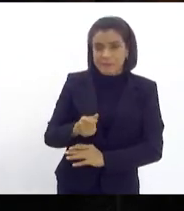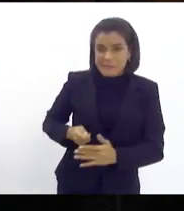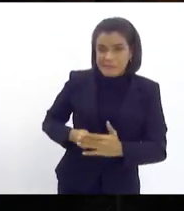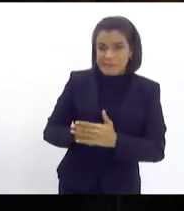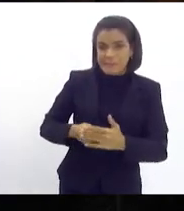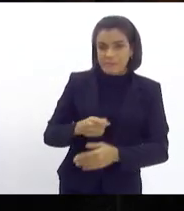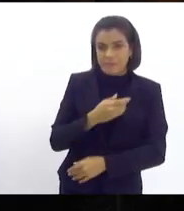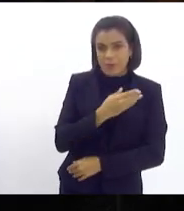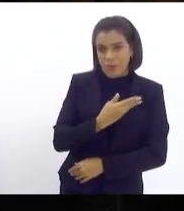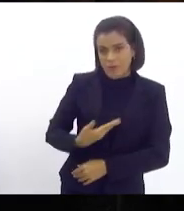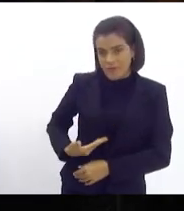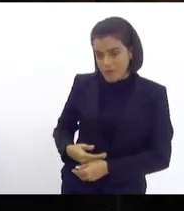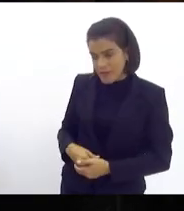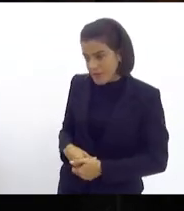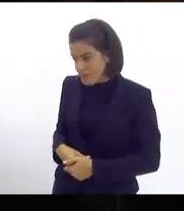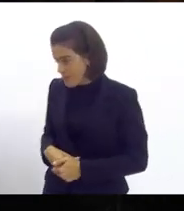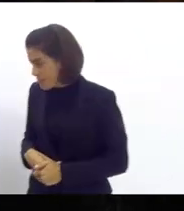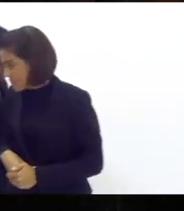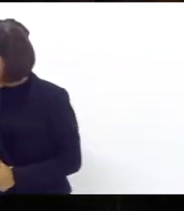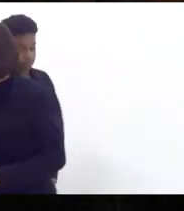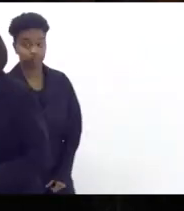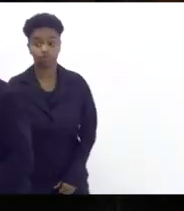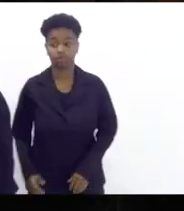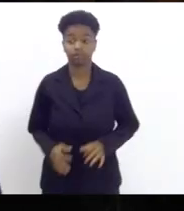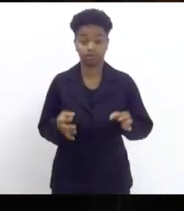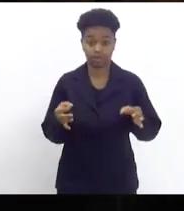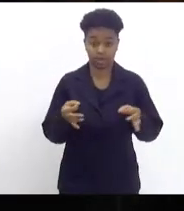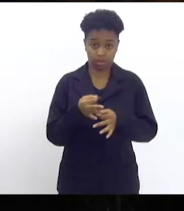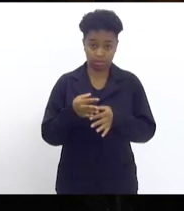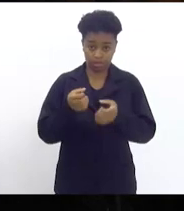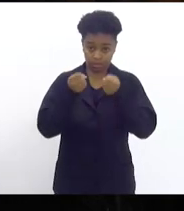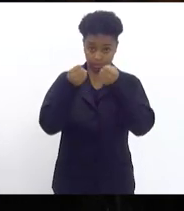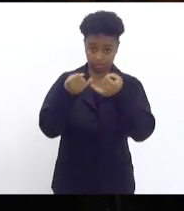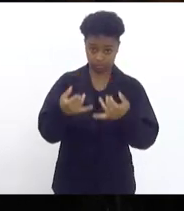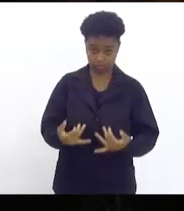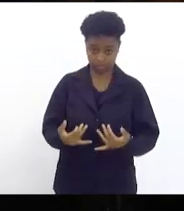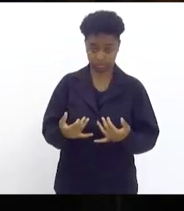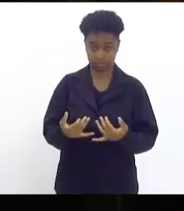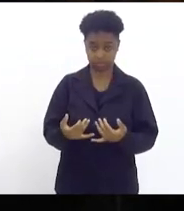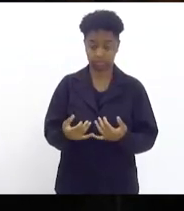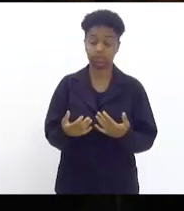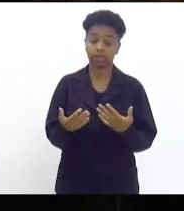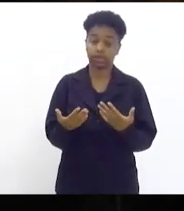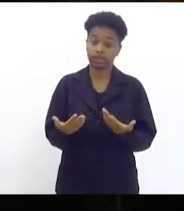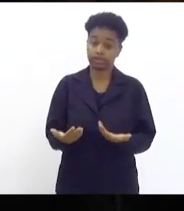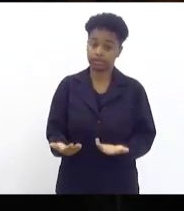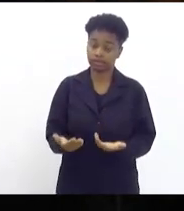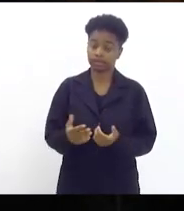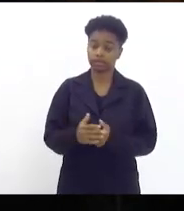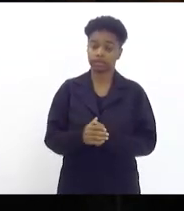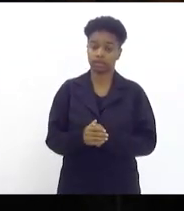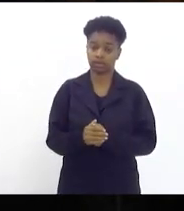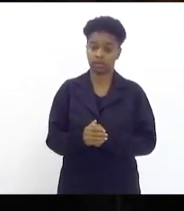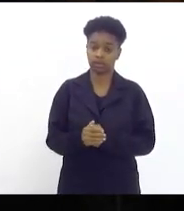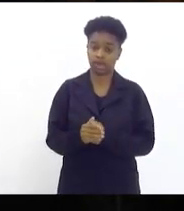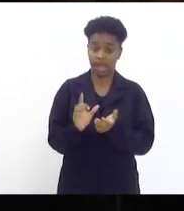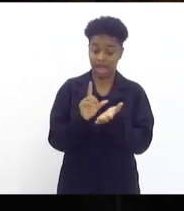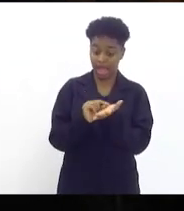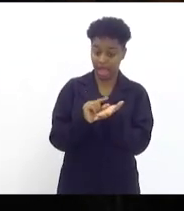Federal assim imposto senhora Presidente serviu o presente artigo